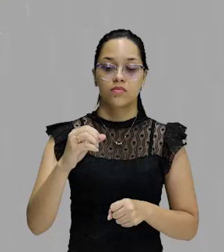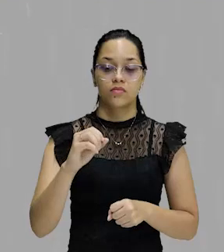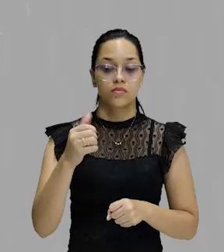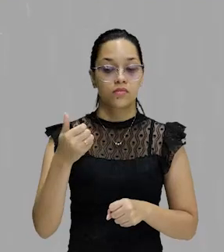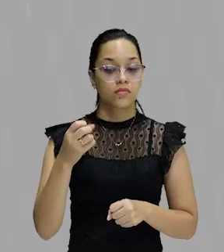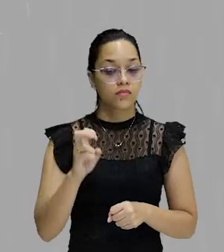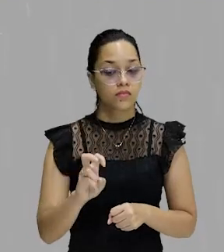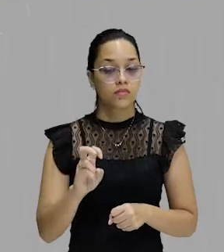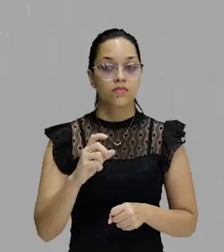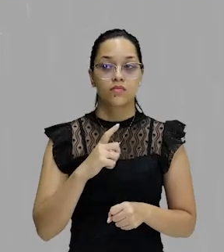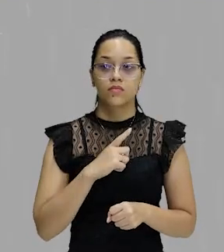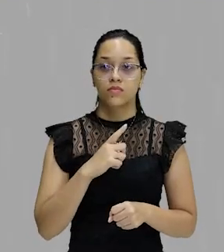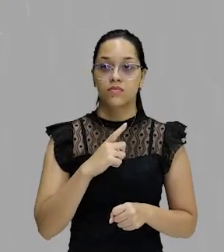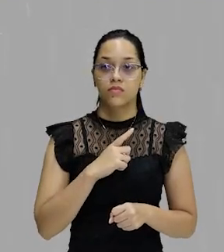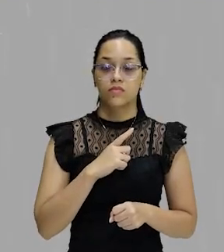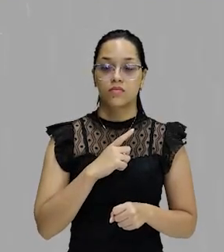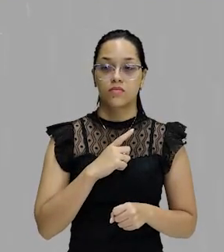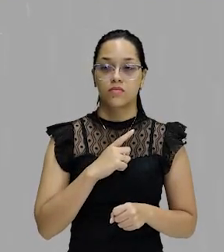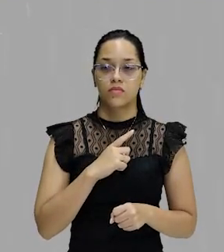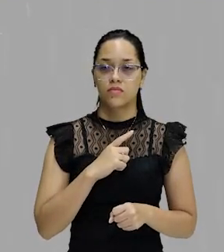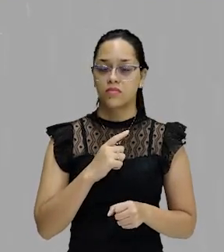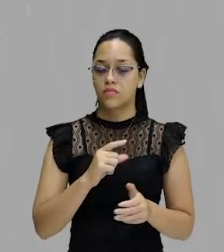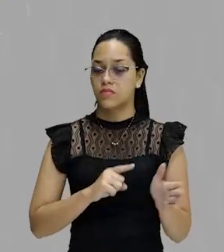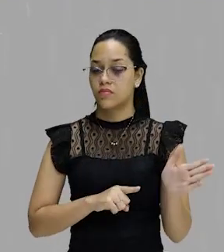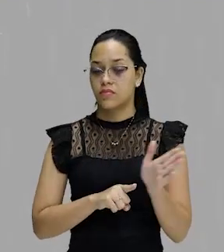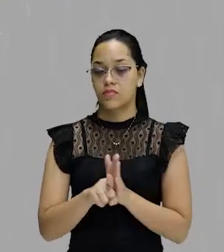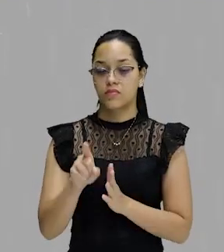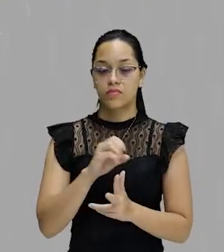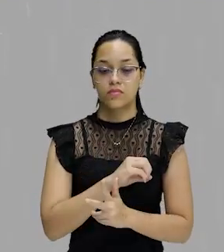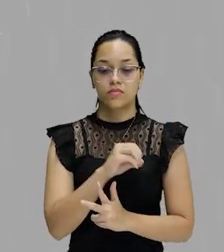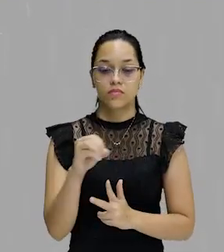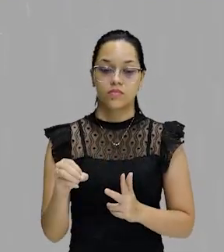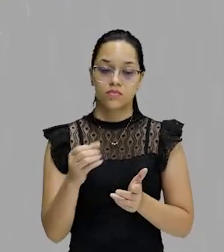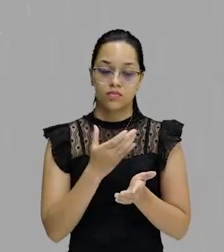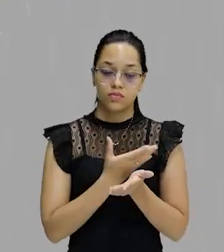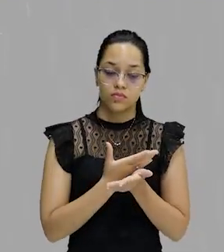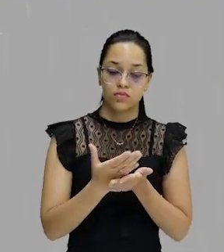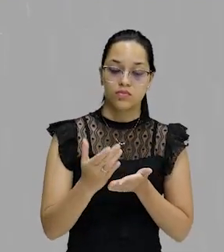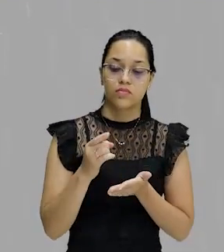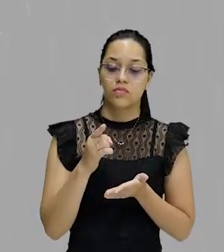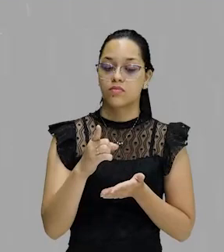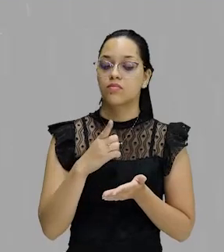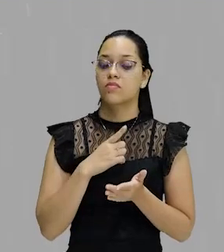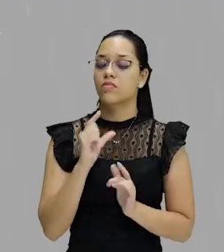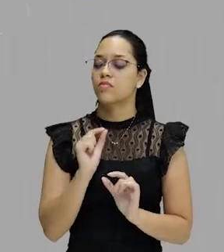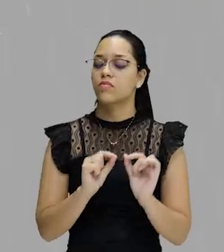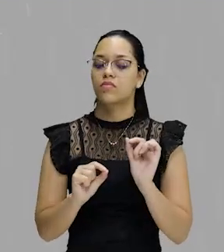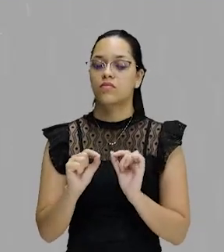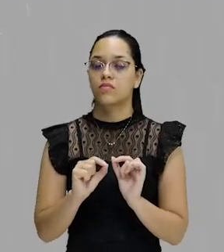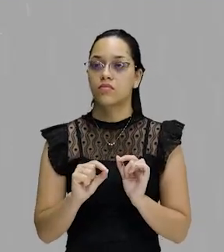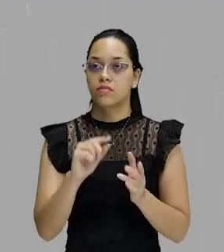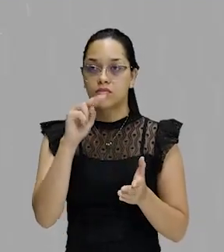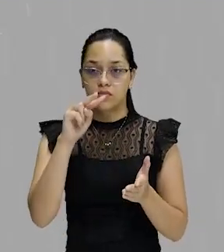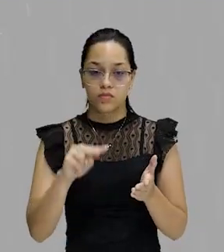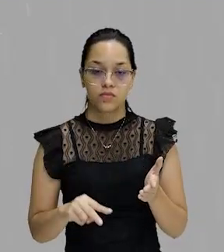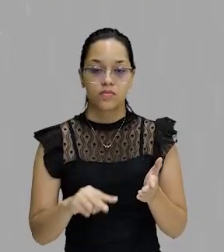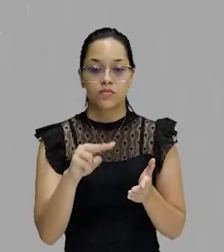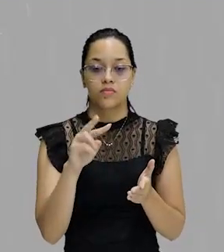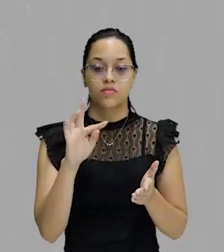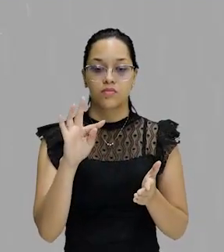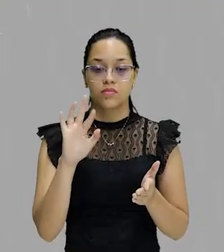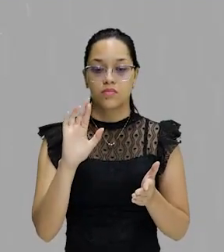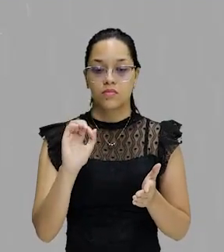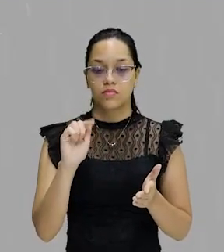pegada dos itens do Enem é aquela, inicialmente você faz o quê? Você dá uma olhada no